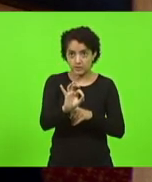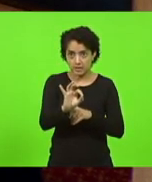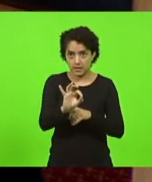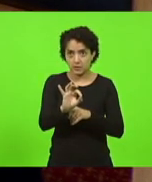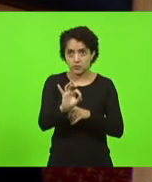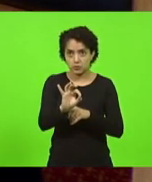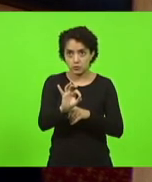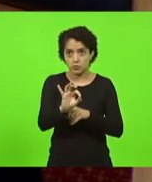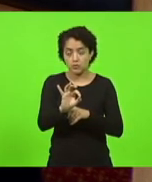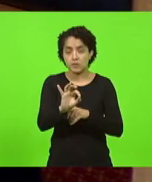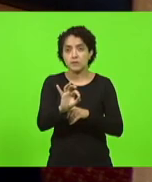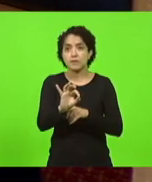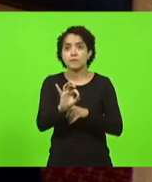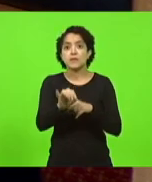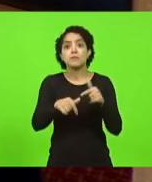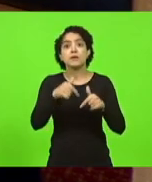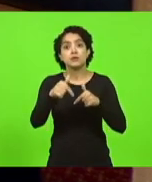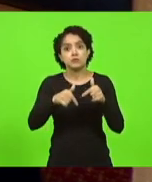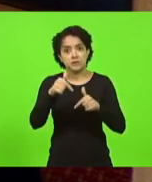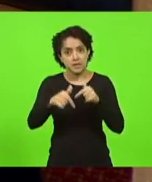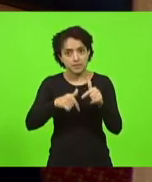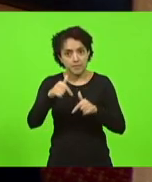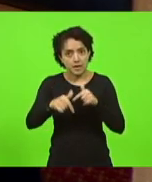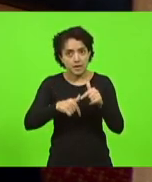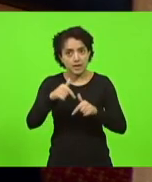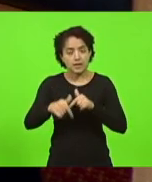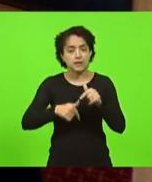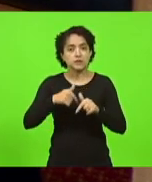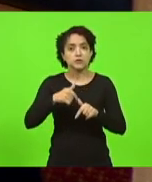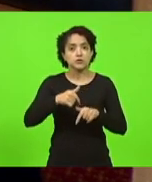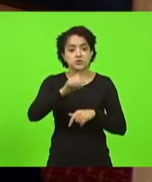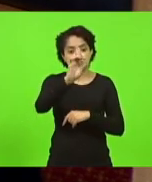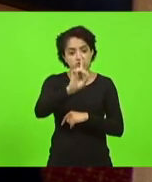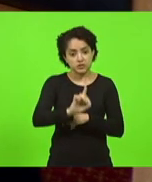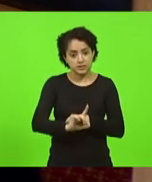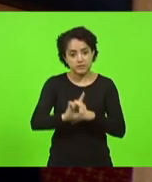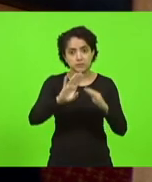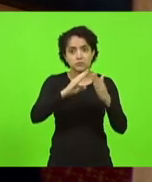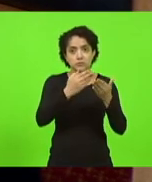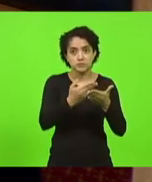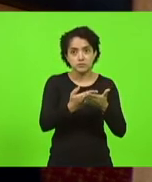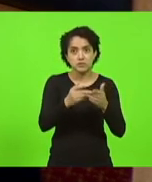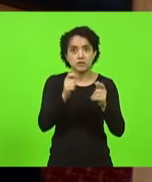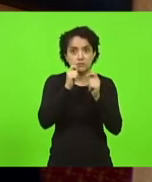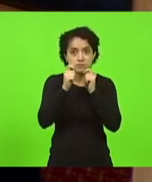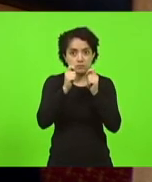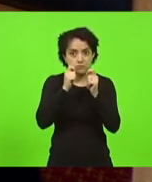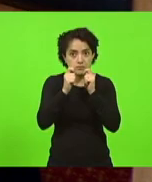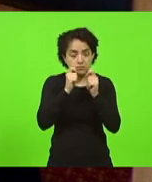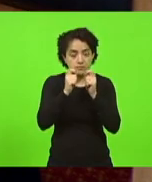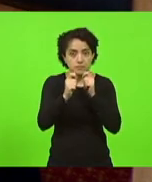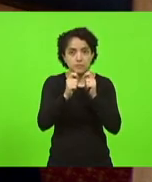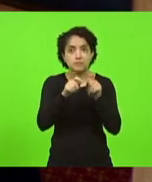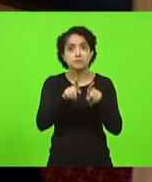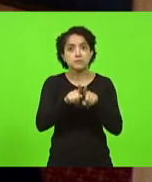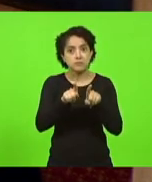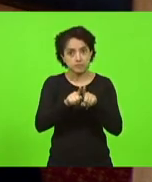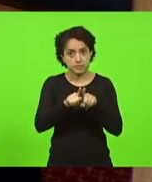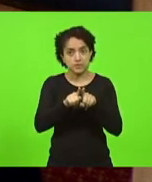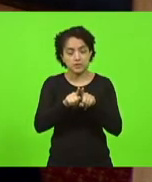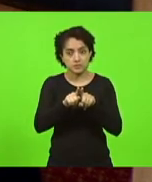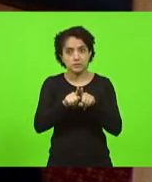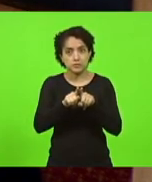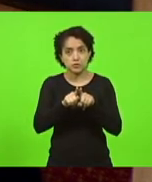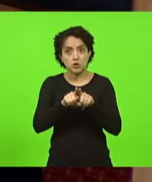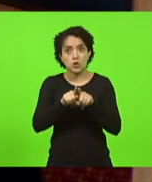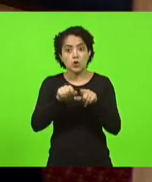pelo exercício de direção da unidade escolar e da assessoria de direção da unidade escolar, no qual o último